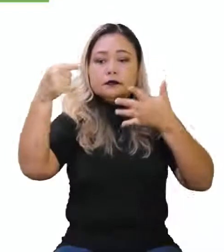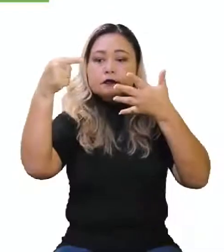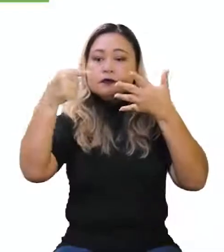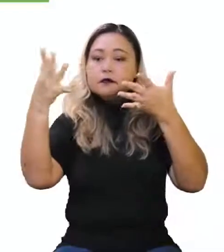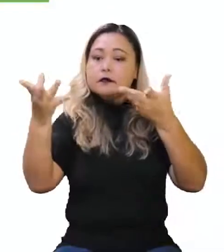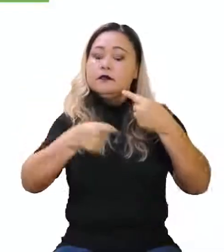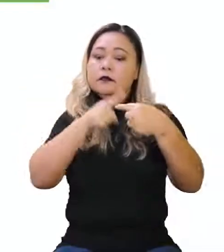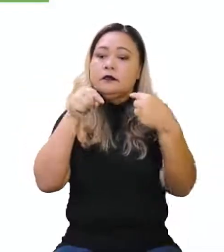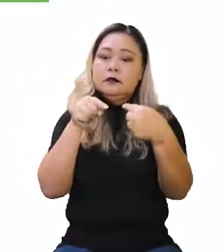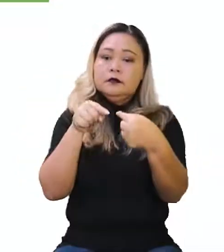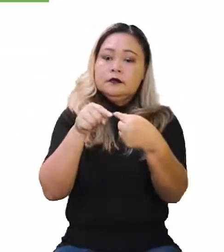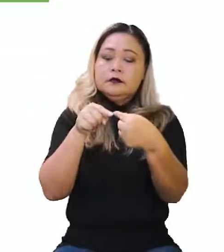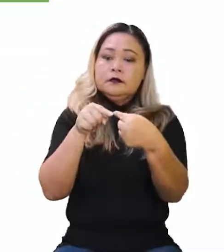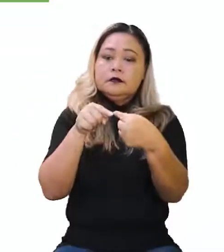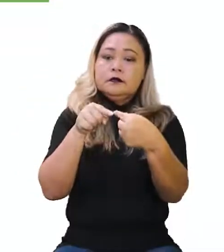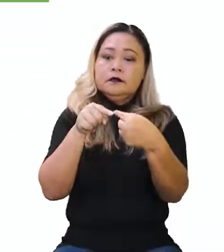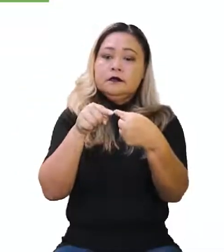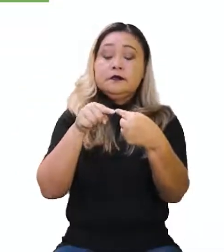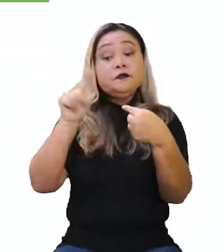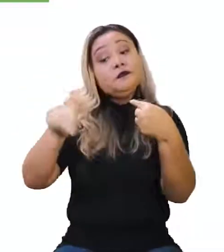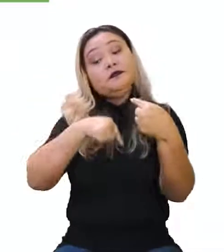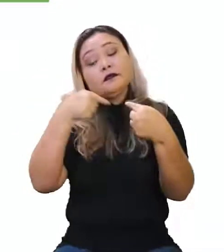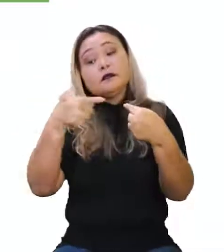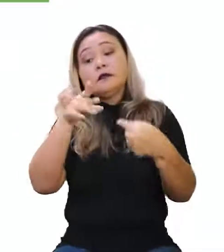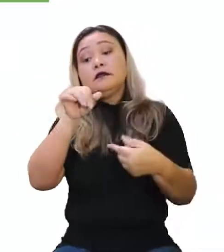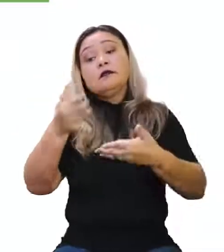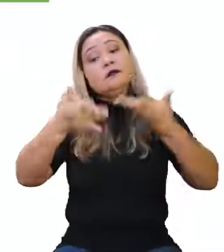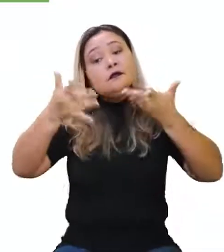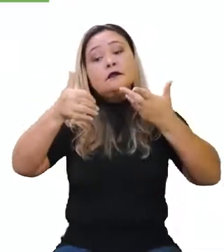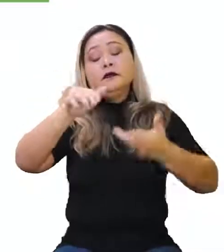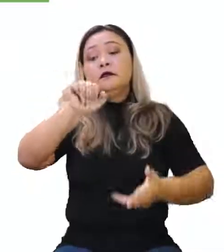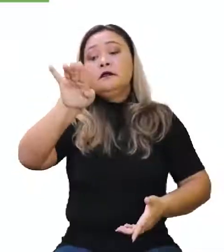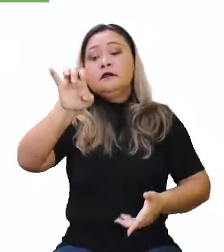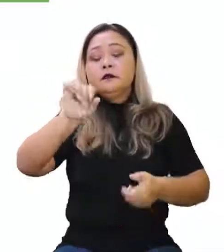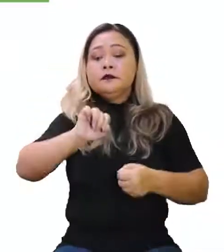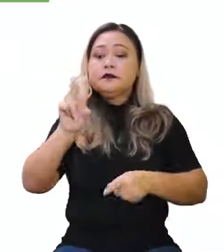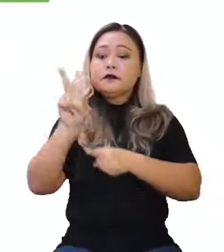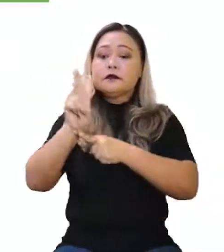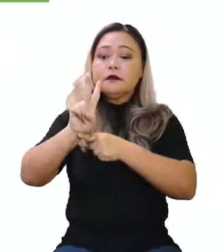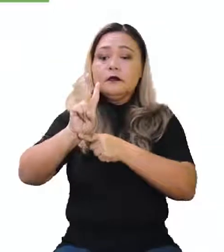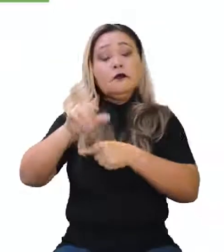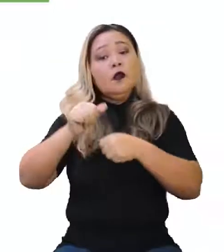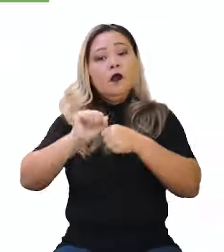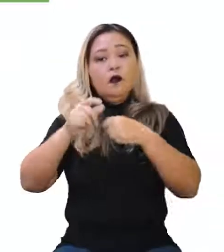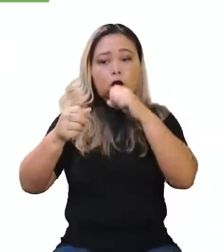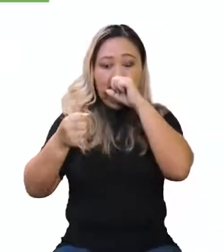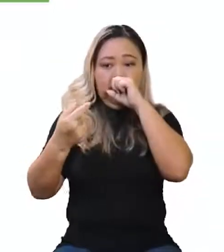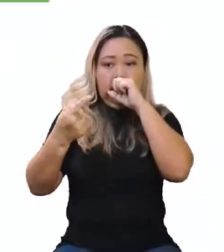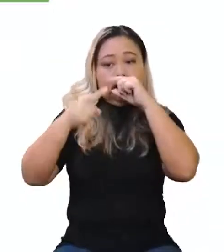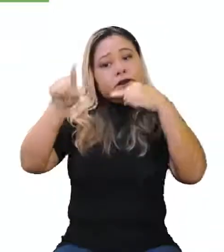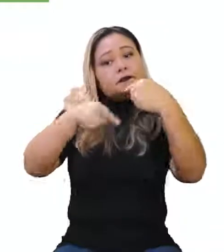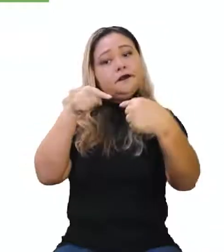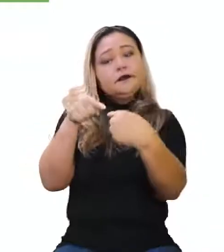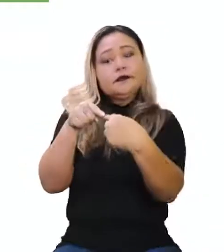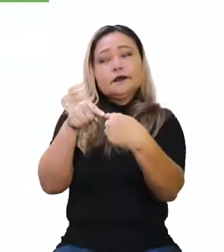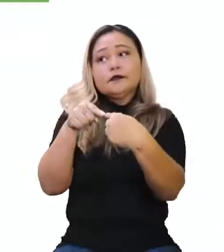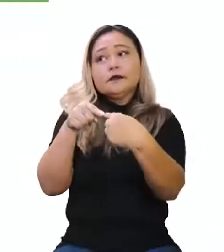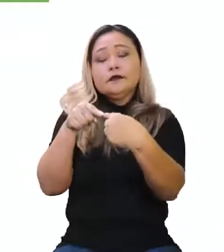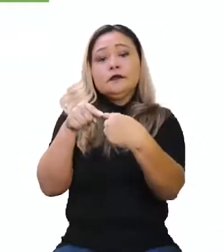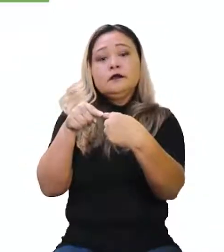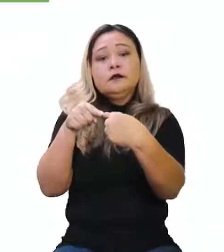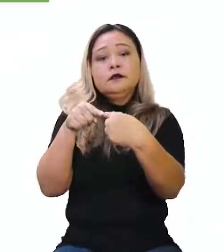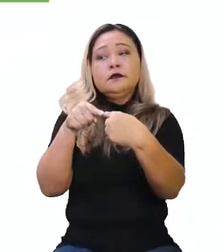as habilidades que a nossa querida idolatrada Salve Solene falou assim, já tem que ter habilidade nessa aula.